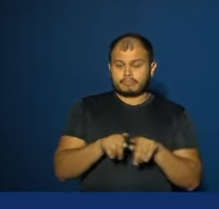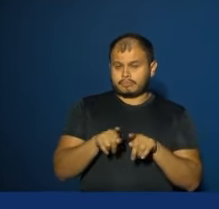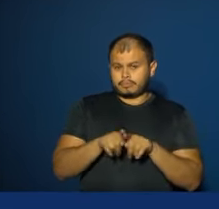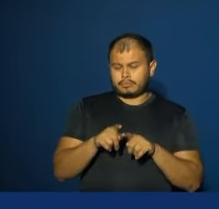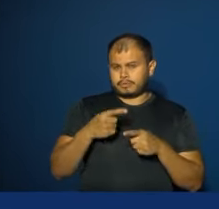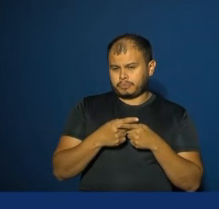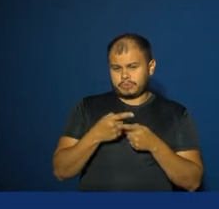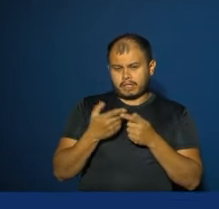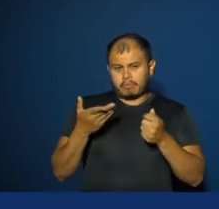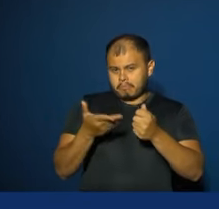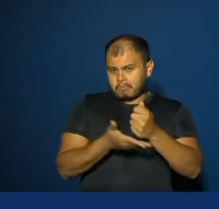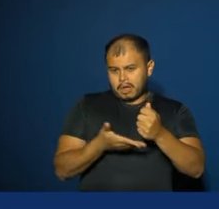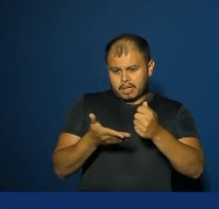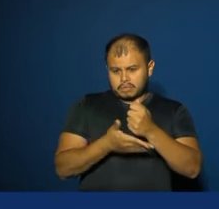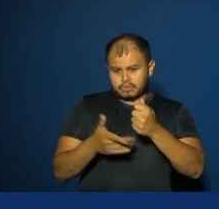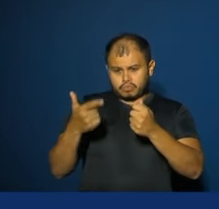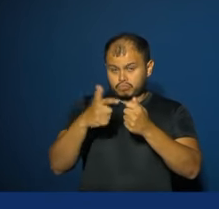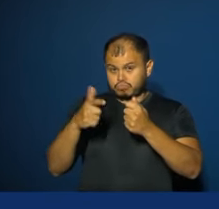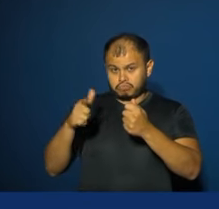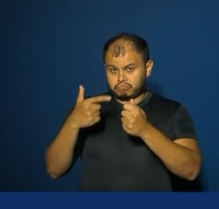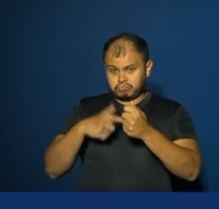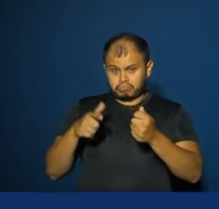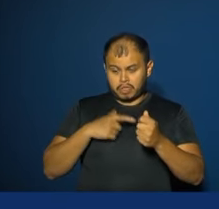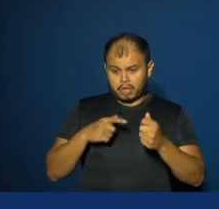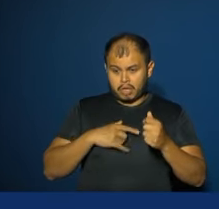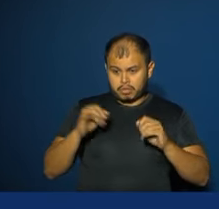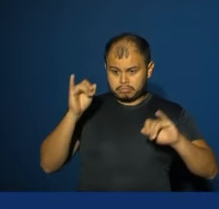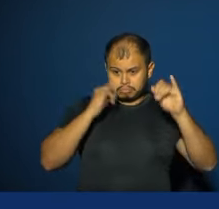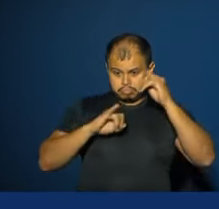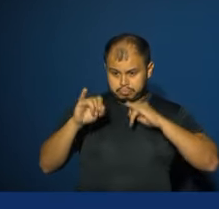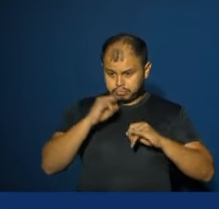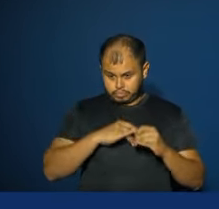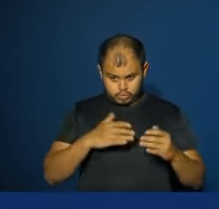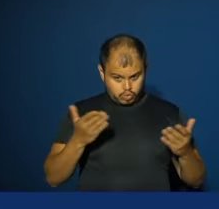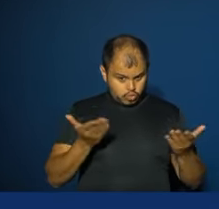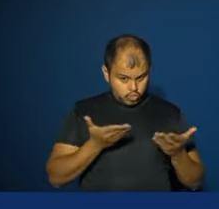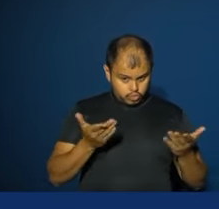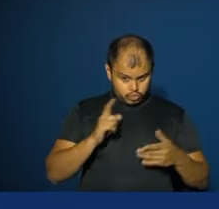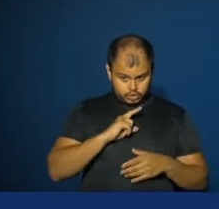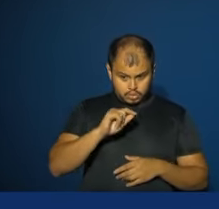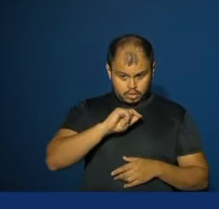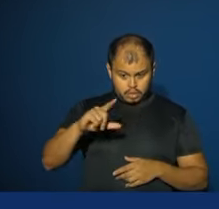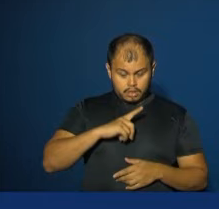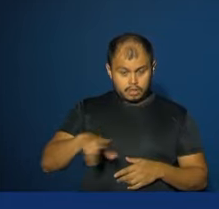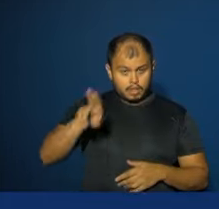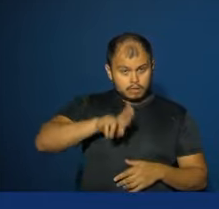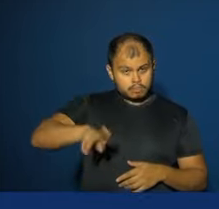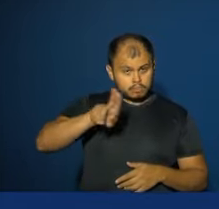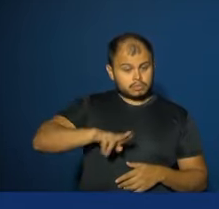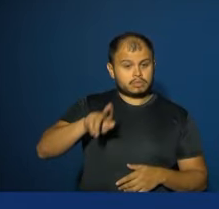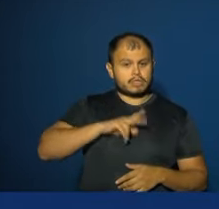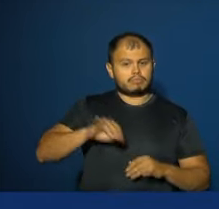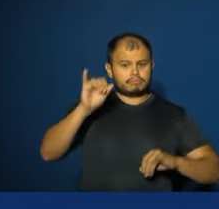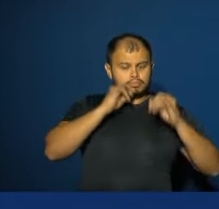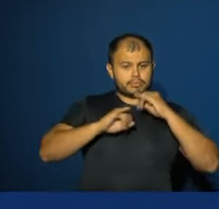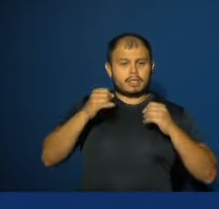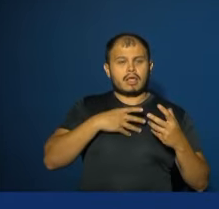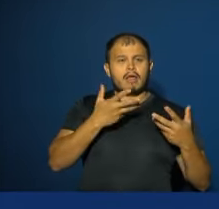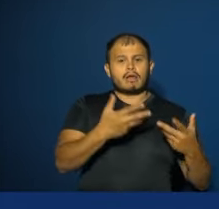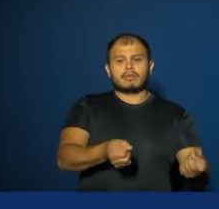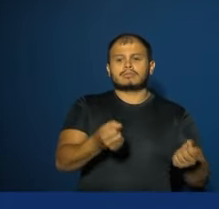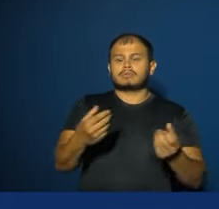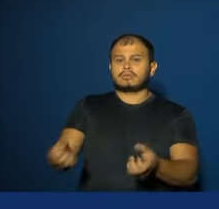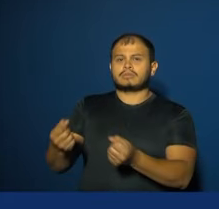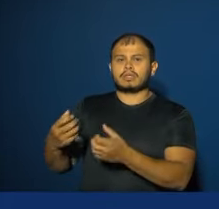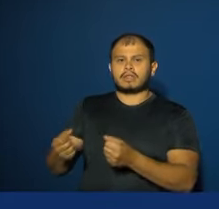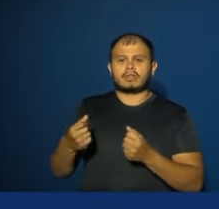básico, que é ter acesso à energia elétrica, o consumidor hoje de energia elétrica no Brasil, ele aceita faltas